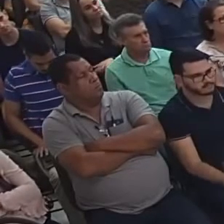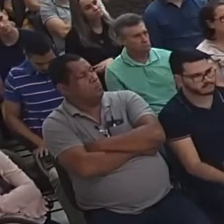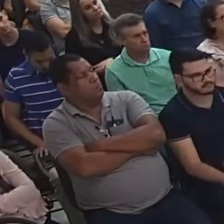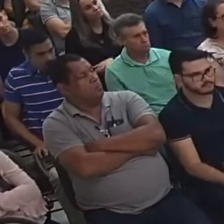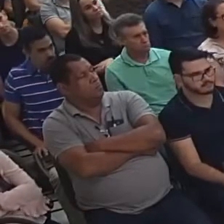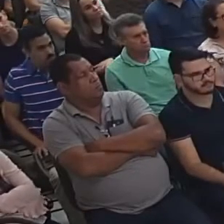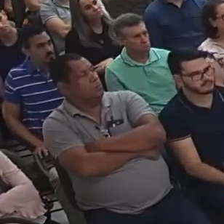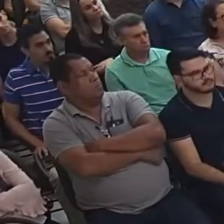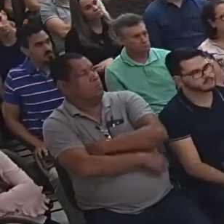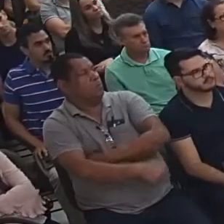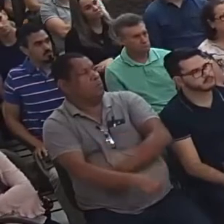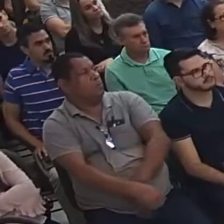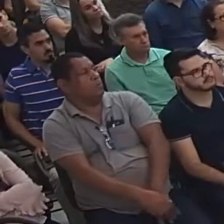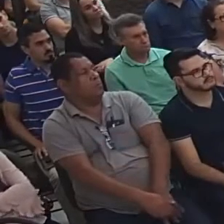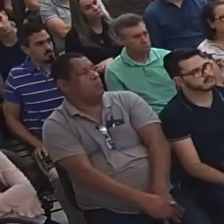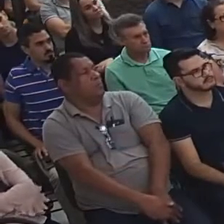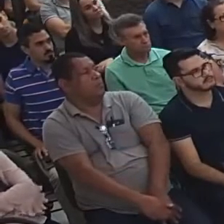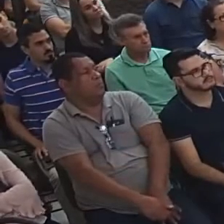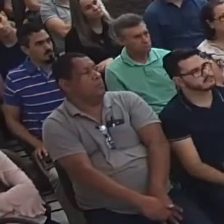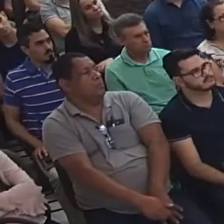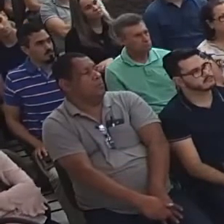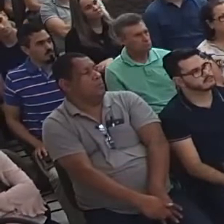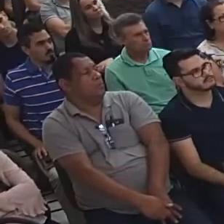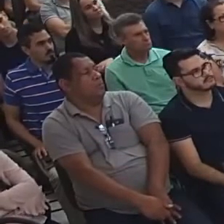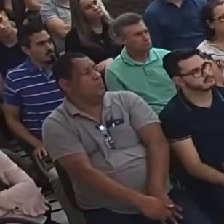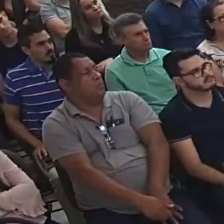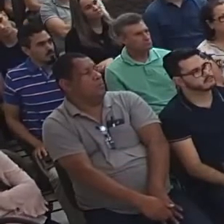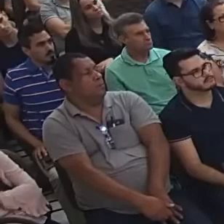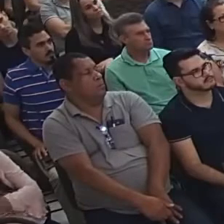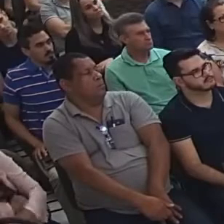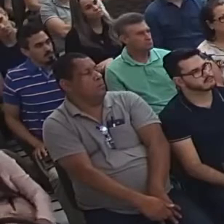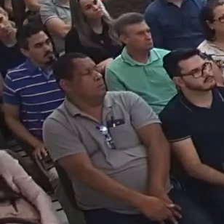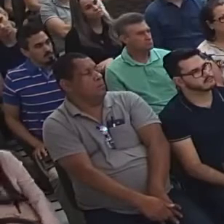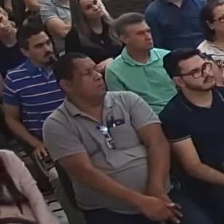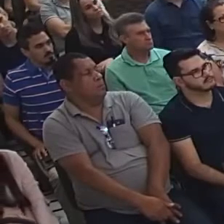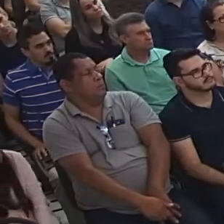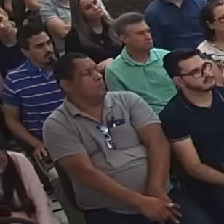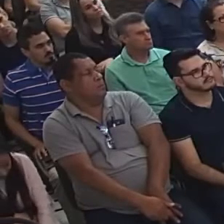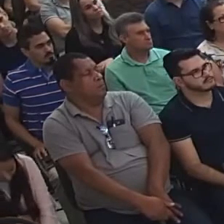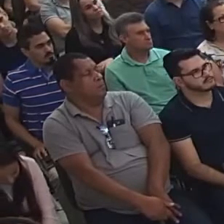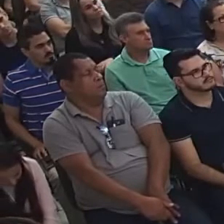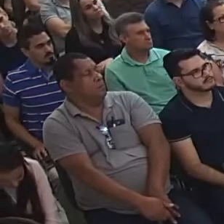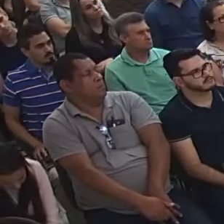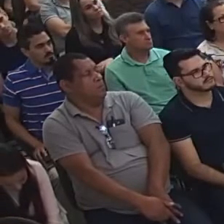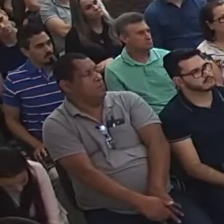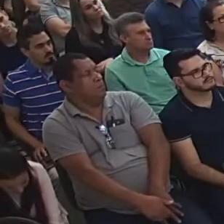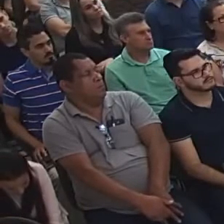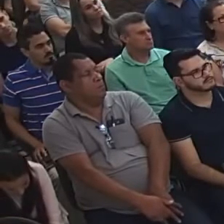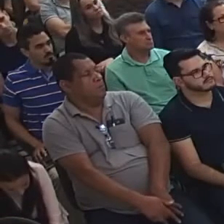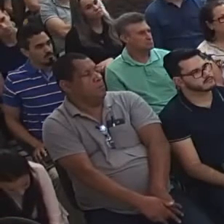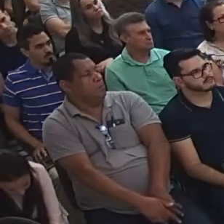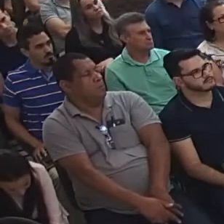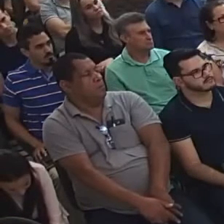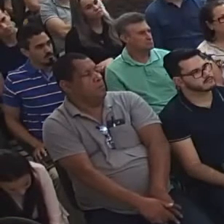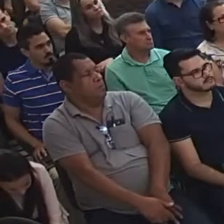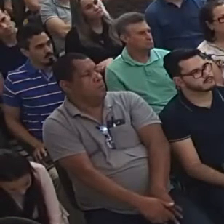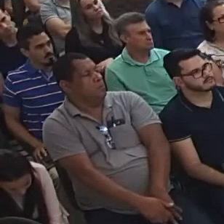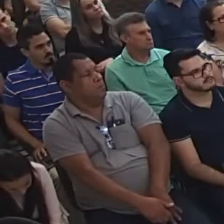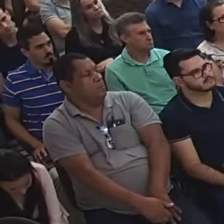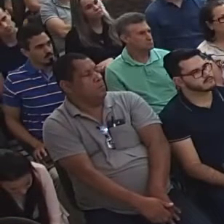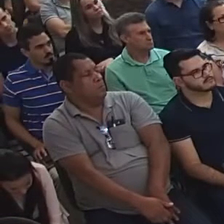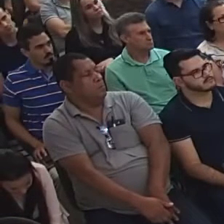família tradicional somos o mal da sociedade diria Karl Marx e engels